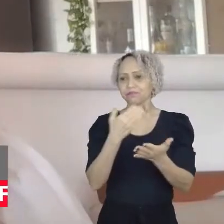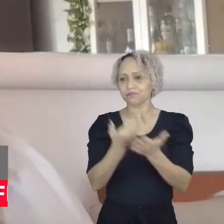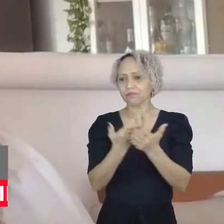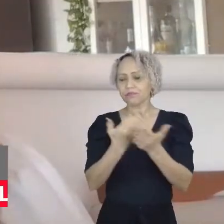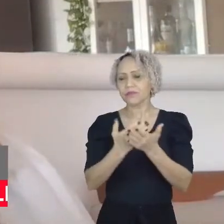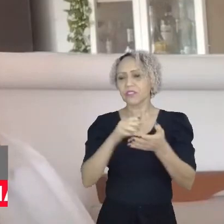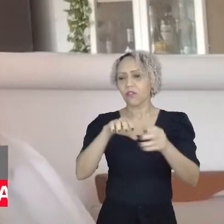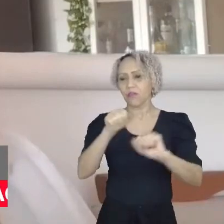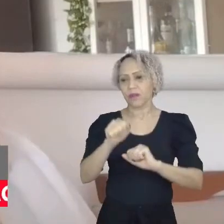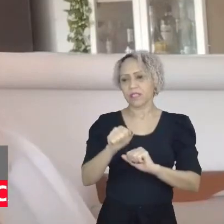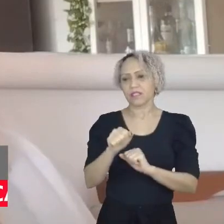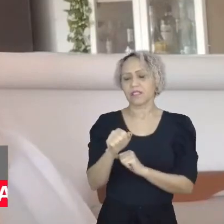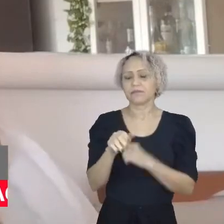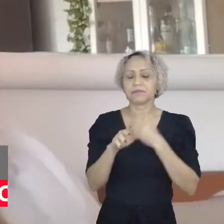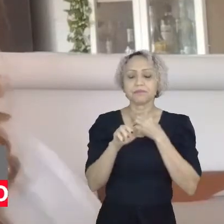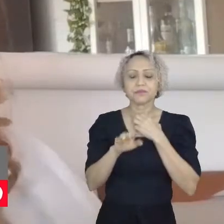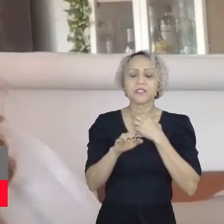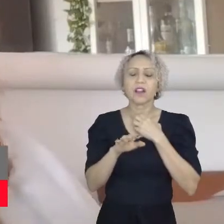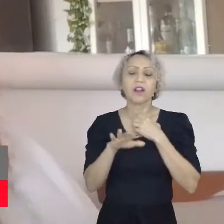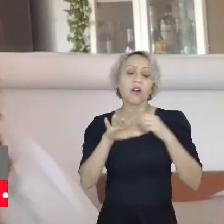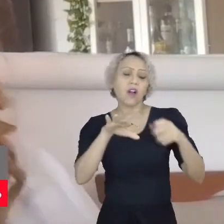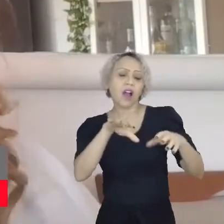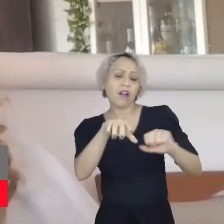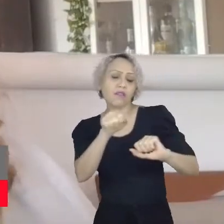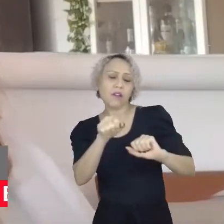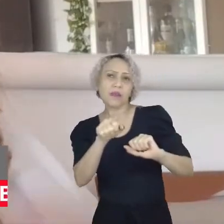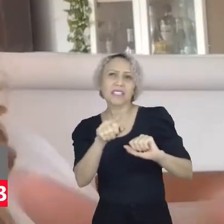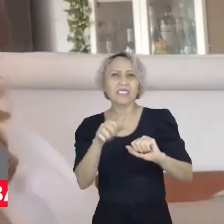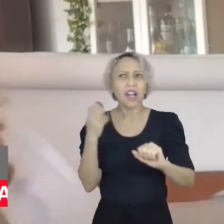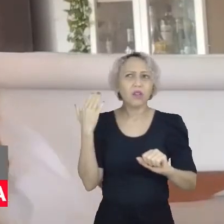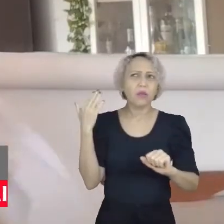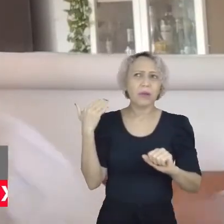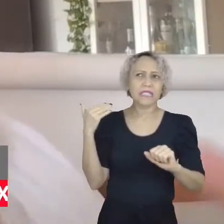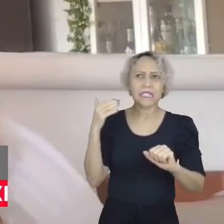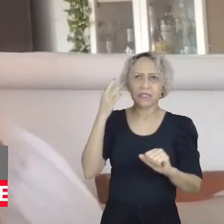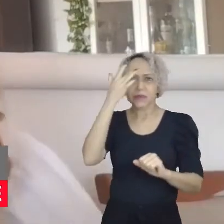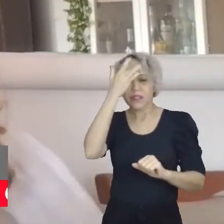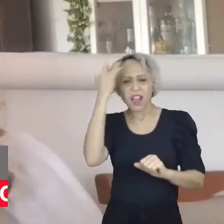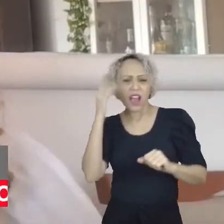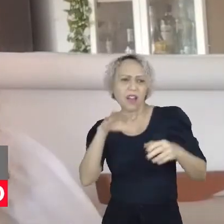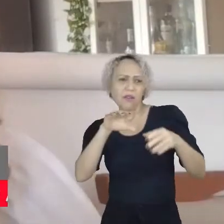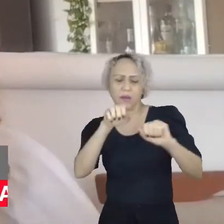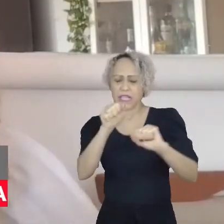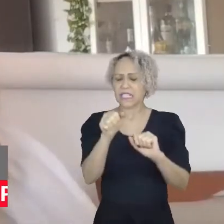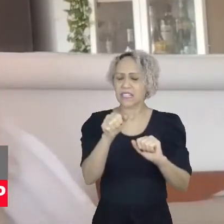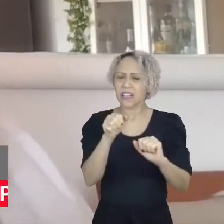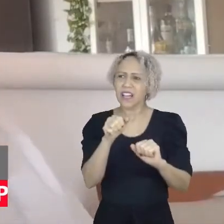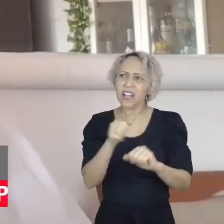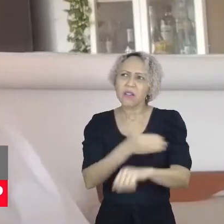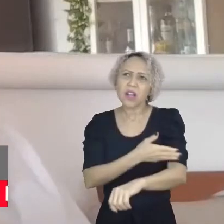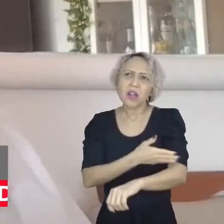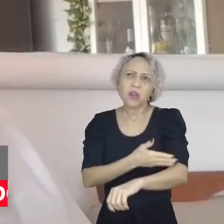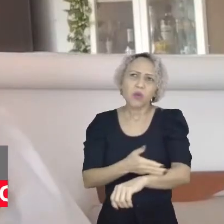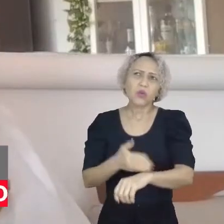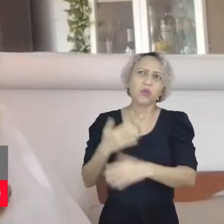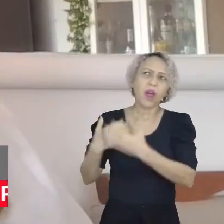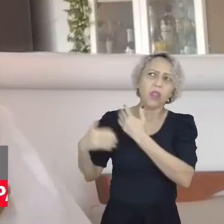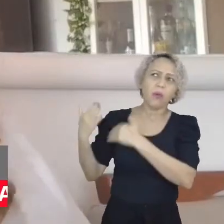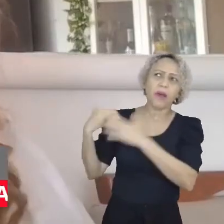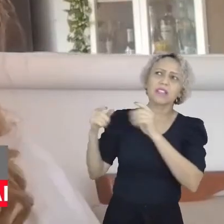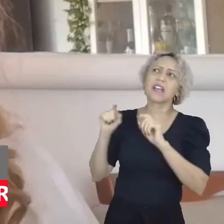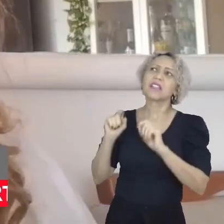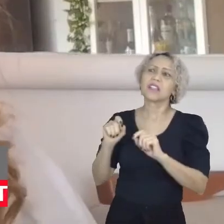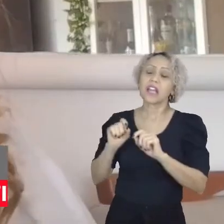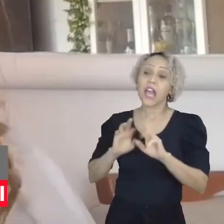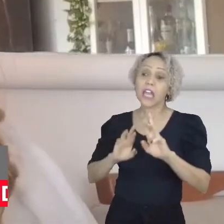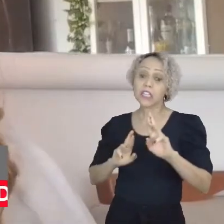tempo, foi visto como algo bancário, como algo que você dá lá um calhamaço de papel e que isso muda